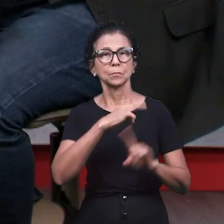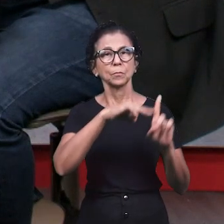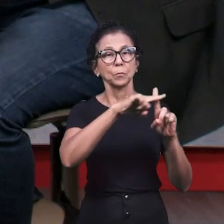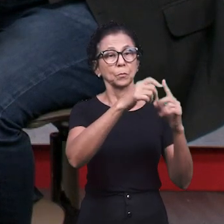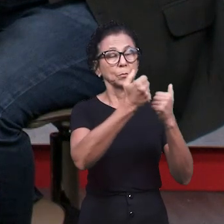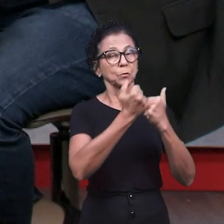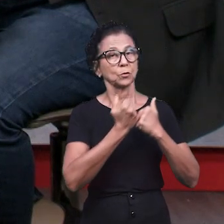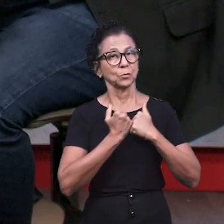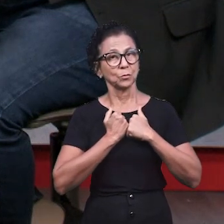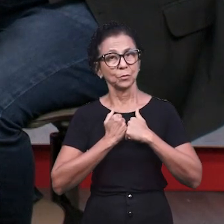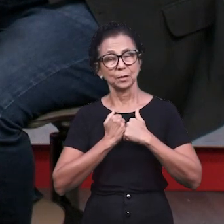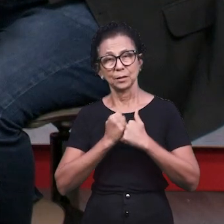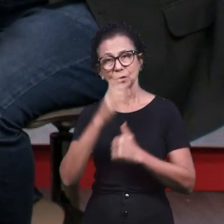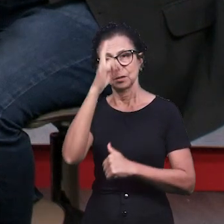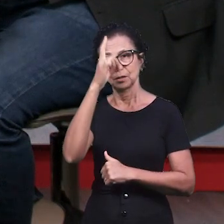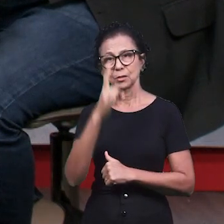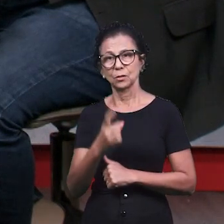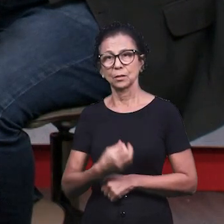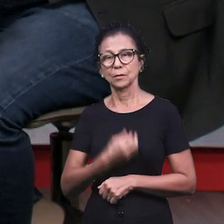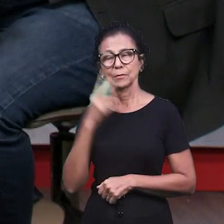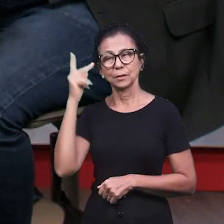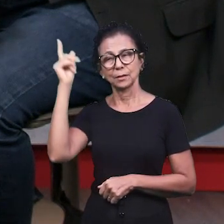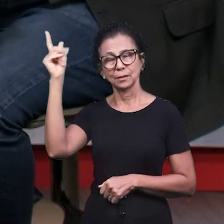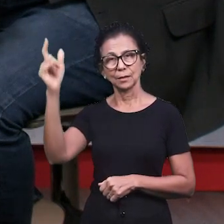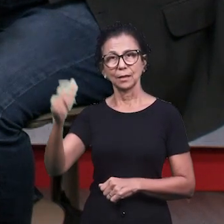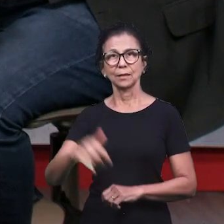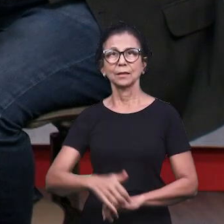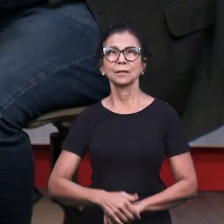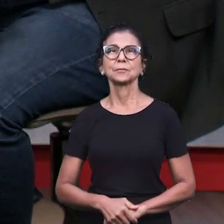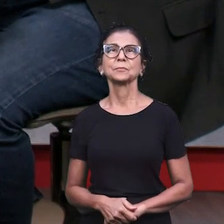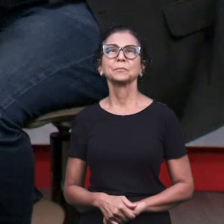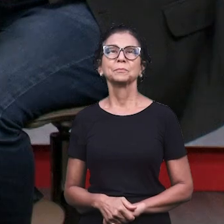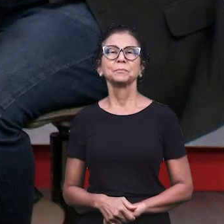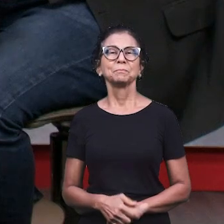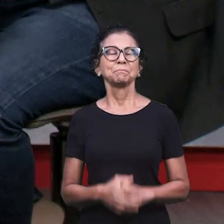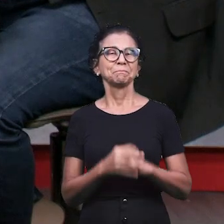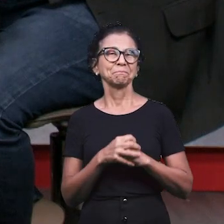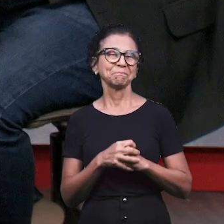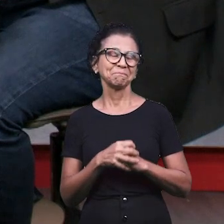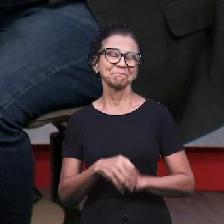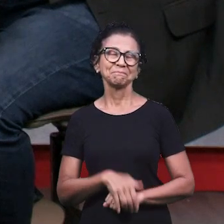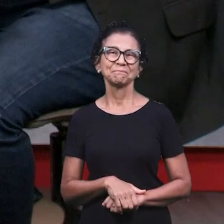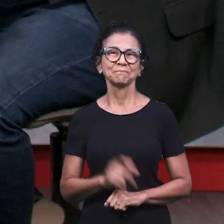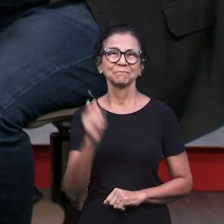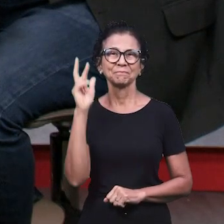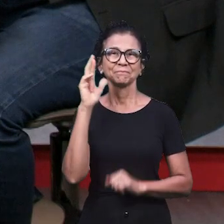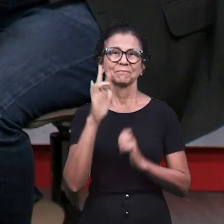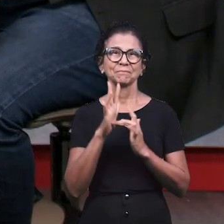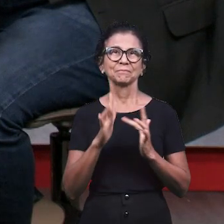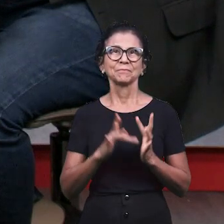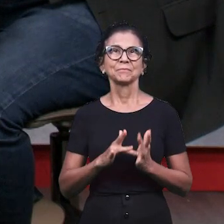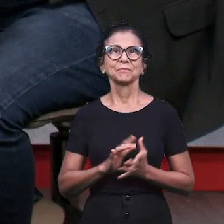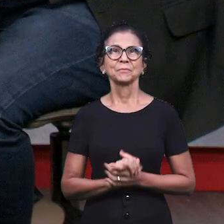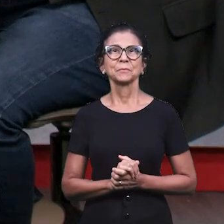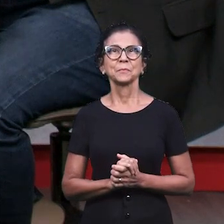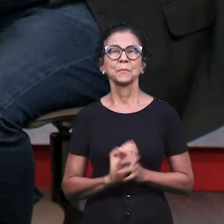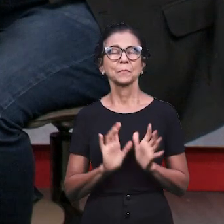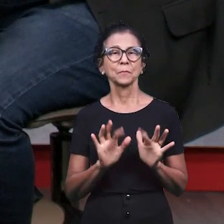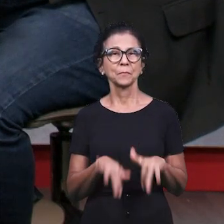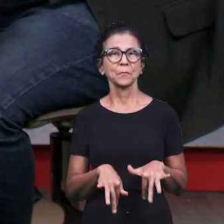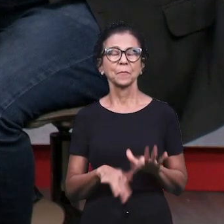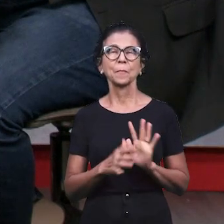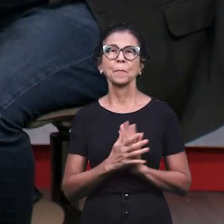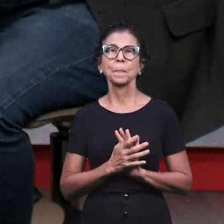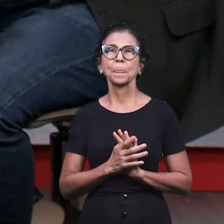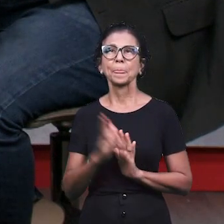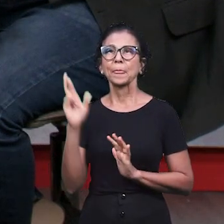batalhas sem o Senhor à frente não serão vencidas. Não serão vencidas. Amém, irmãos? Paz do Senhor Jesus, encerramos aqui esse